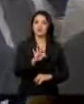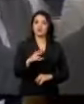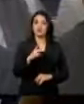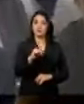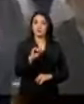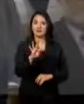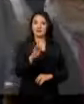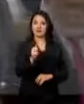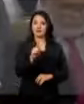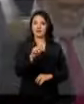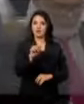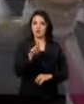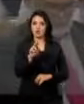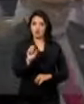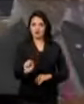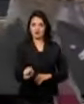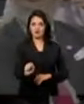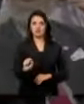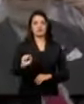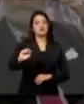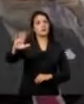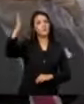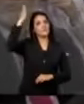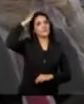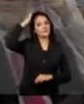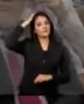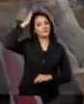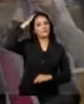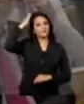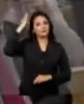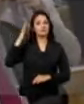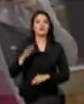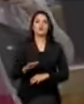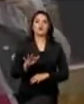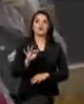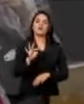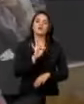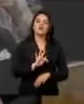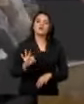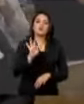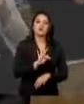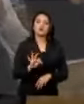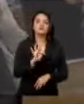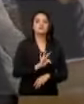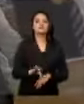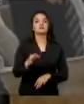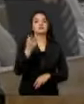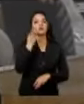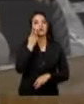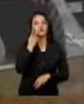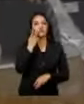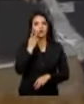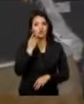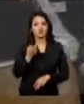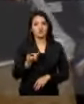Pitágoras, de Londrina, Estado do Paraná, Faculdade Ari de Sá, de Fortaleza, Estado do